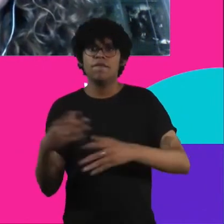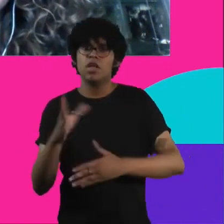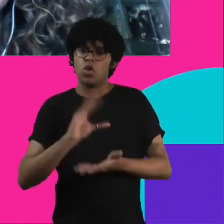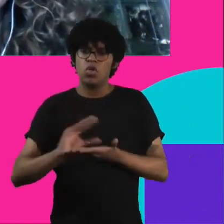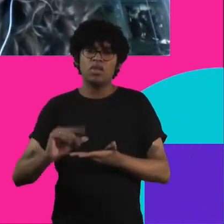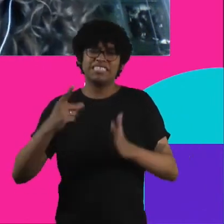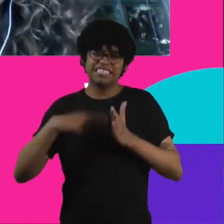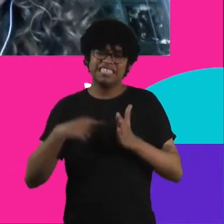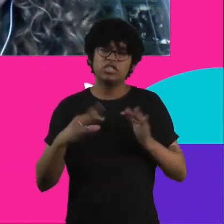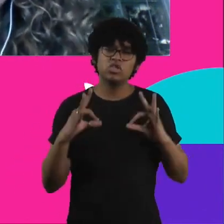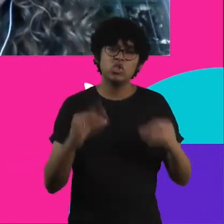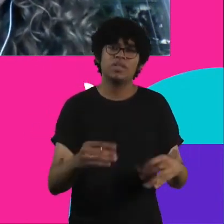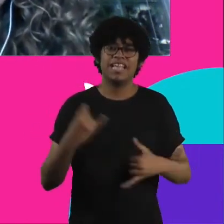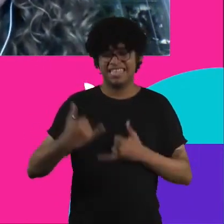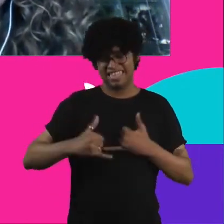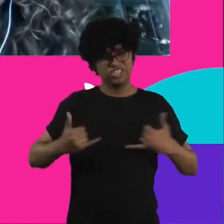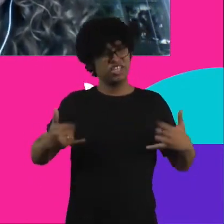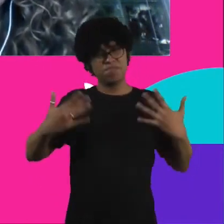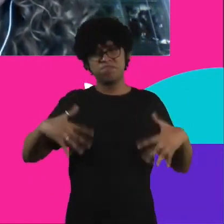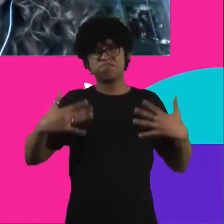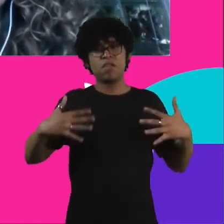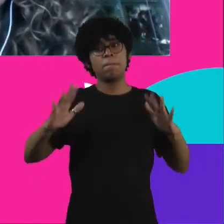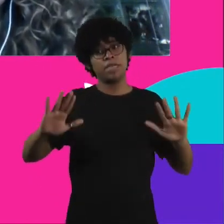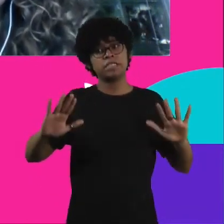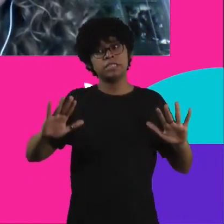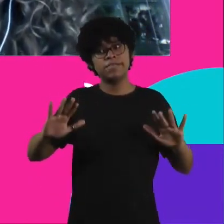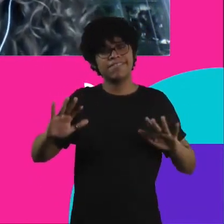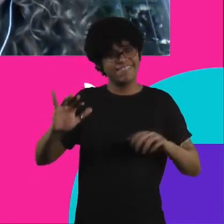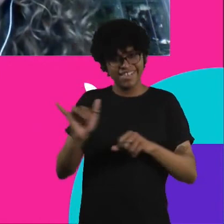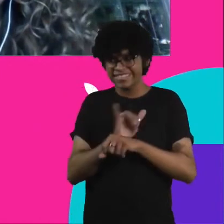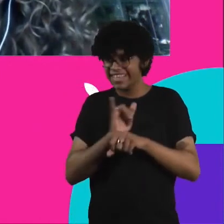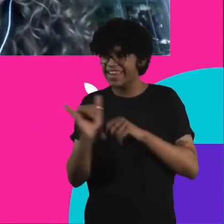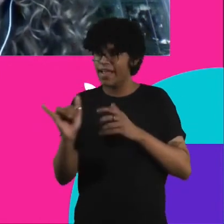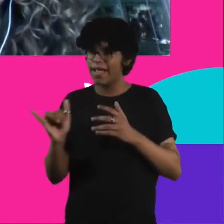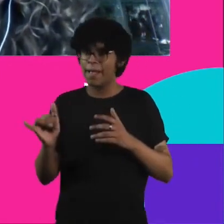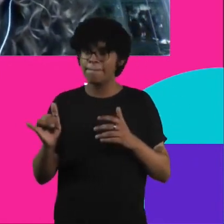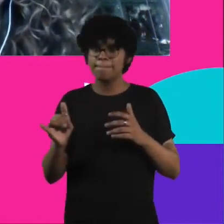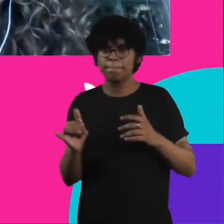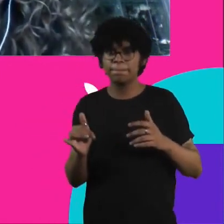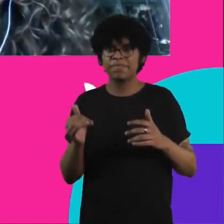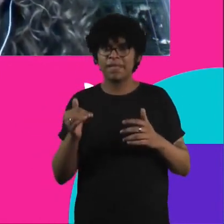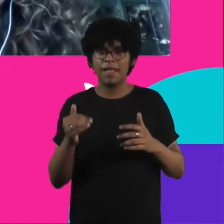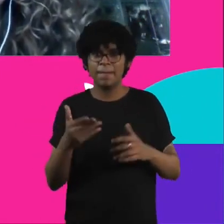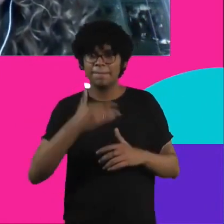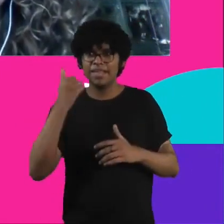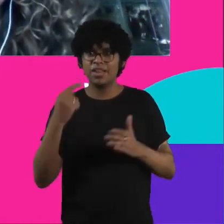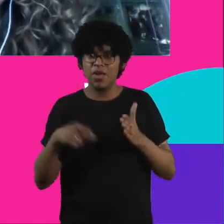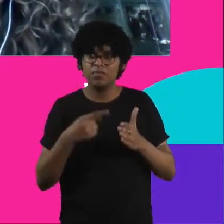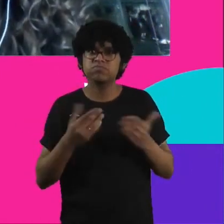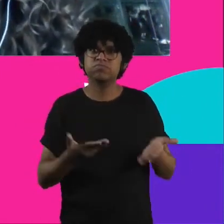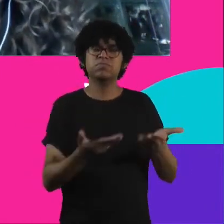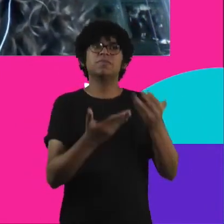dados e usar uma energia muito alta, e sim usar técnicas que aprimorem o uso de dados para trabalhar com menos dados,